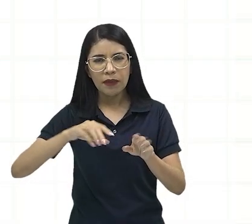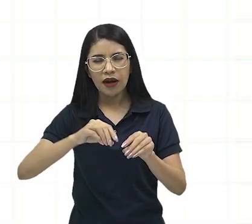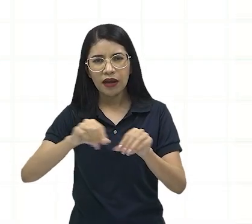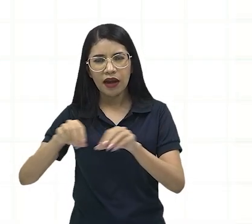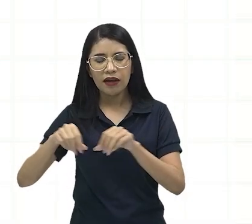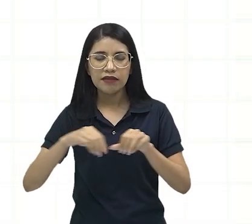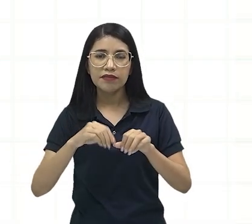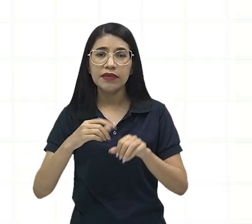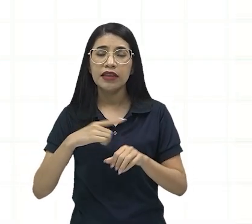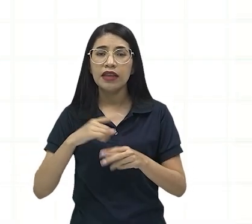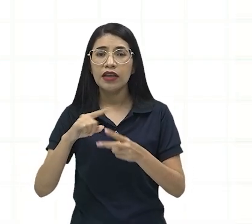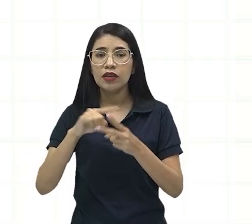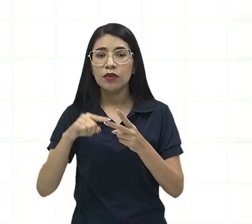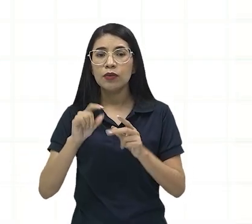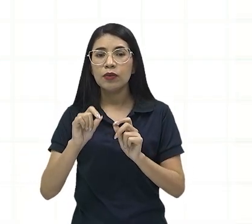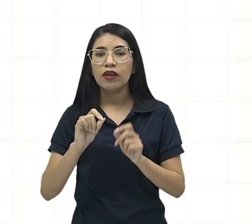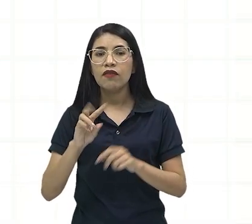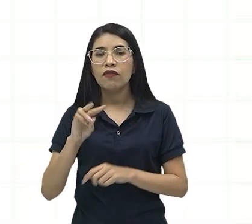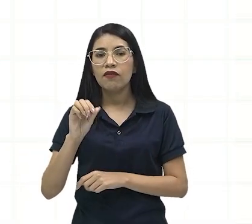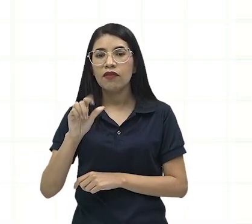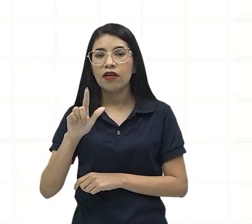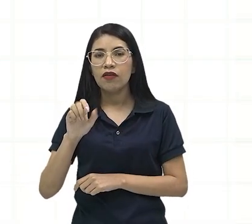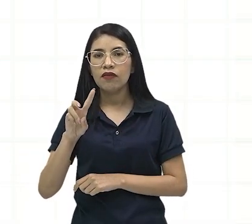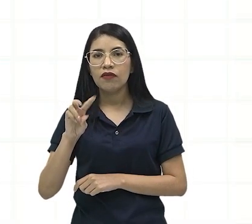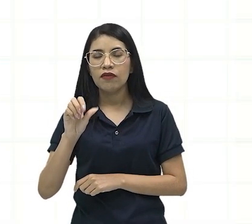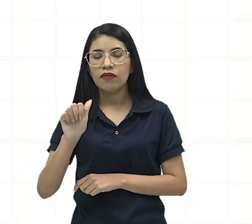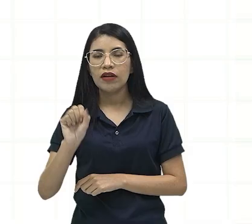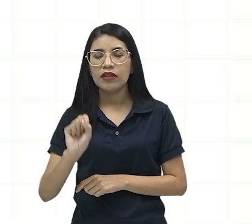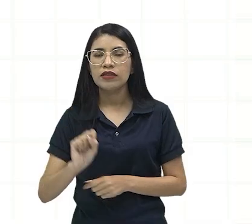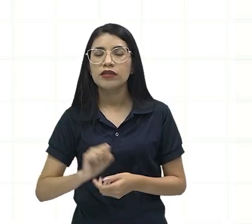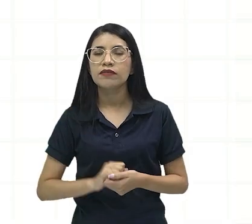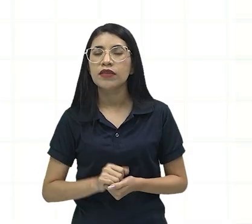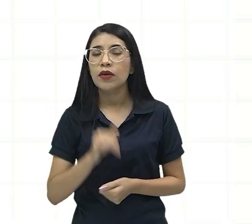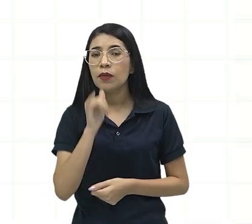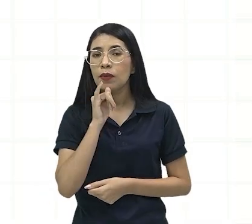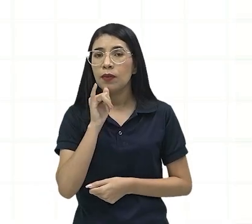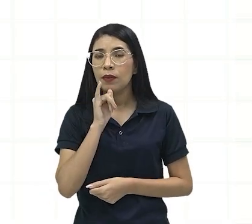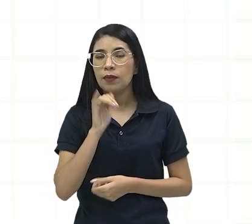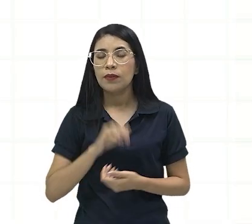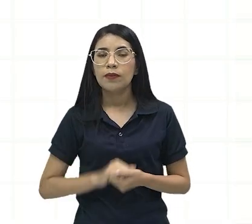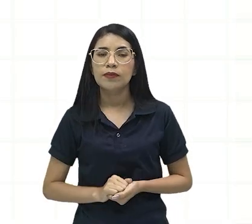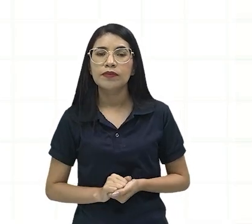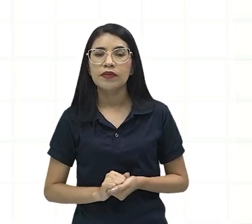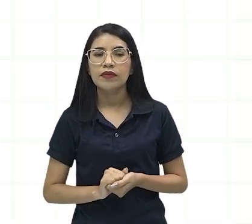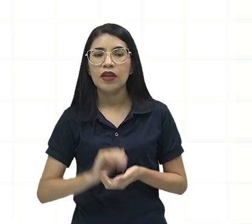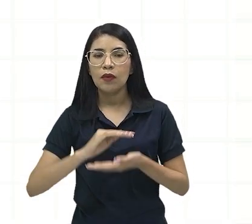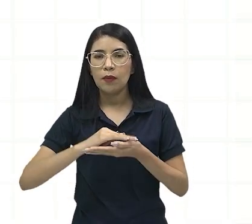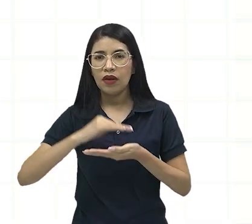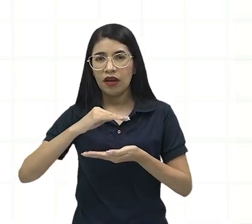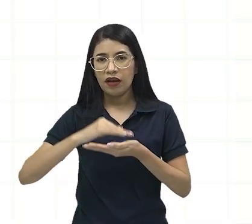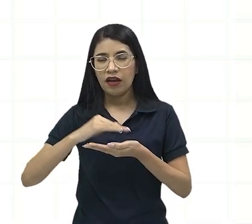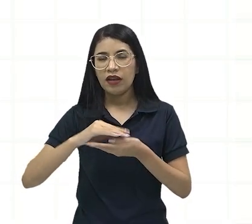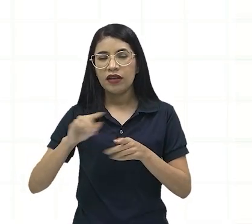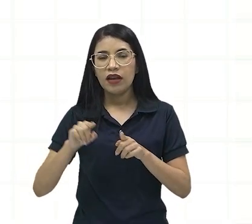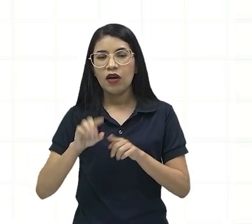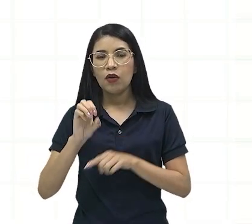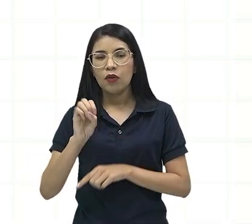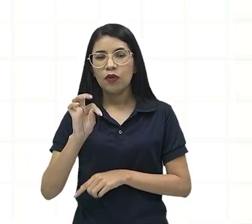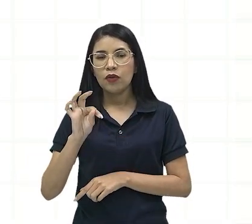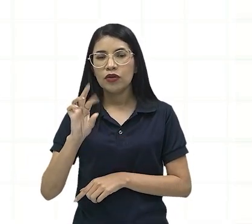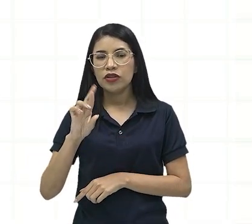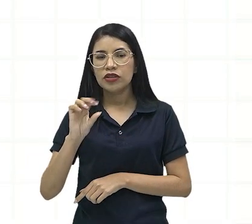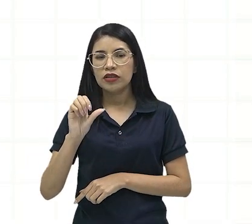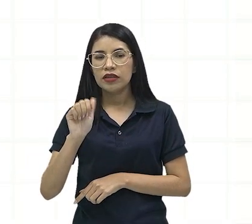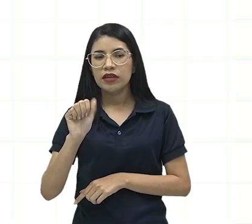por duas valvas, né? E aí nós temos como exemplos as ostras e os mexilhões.